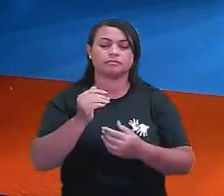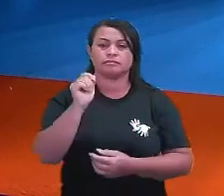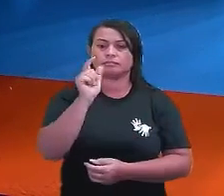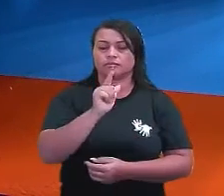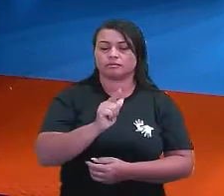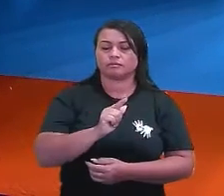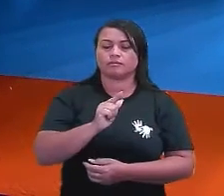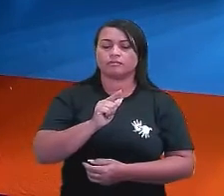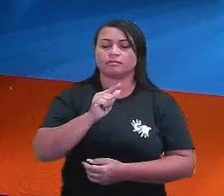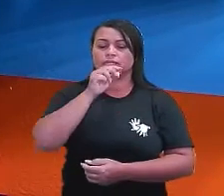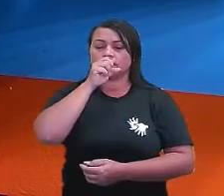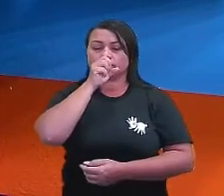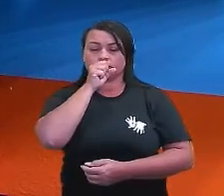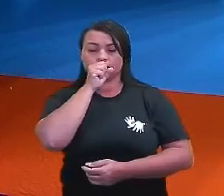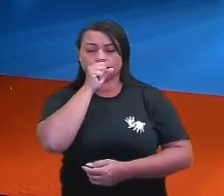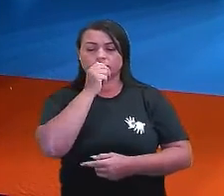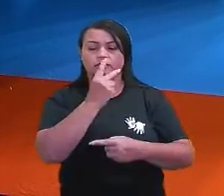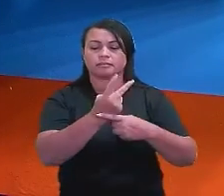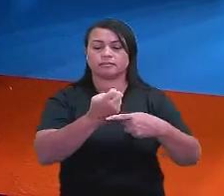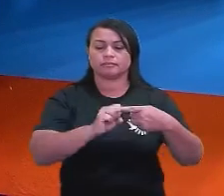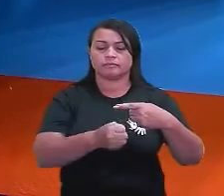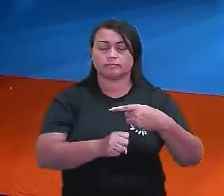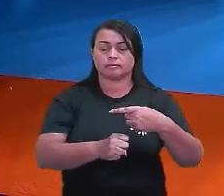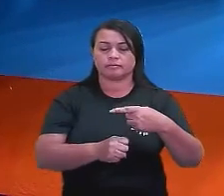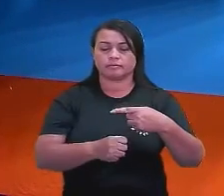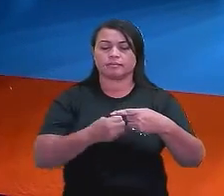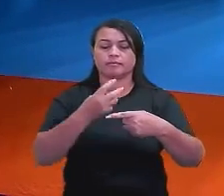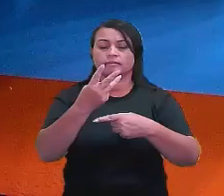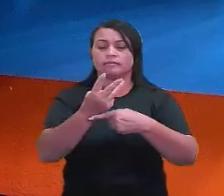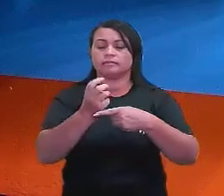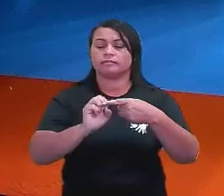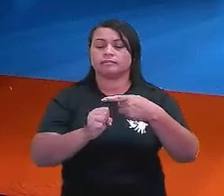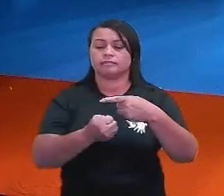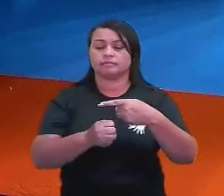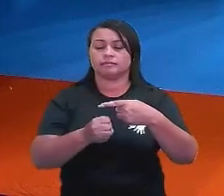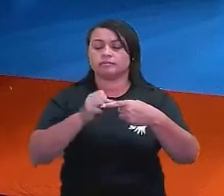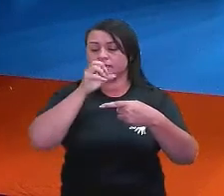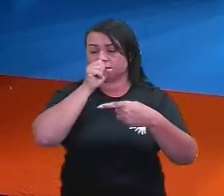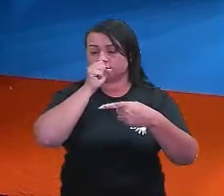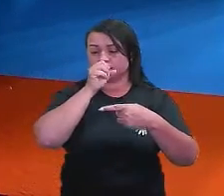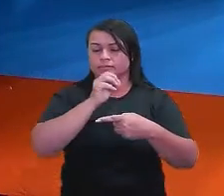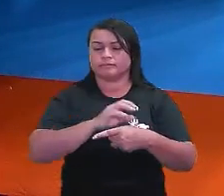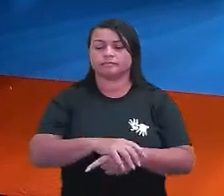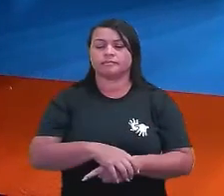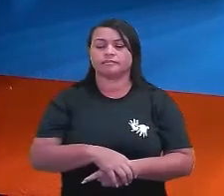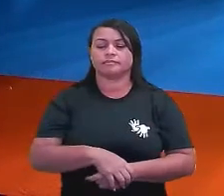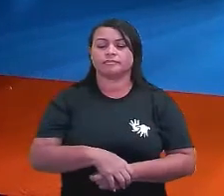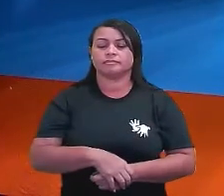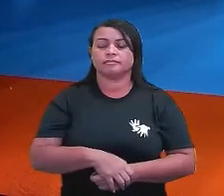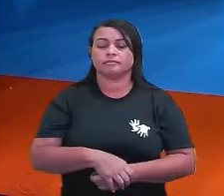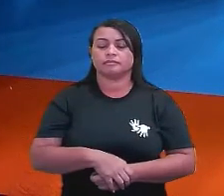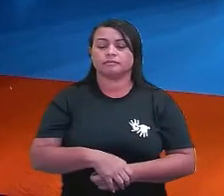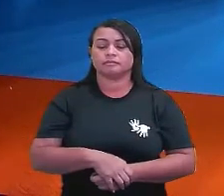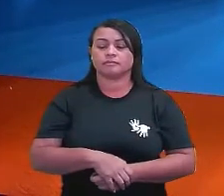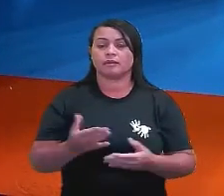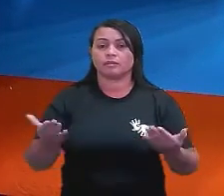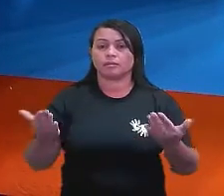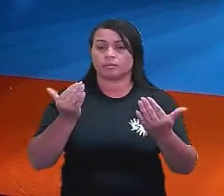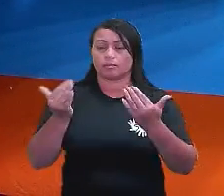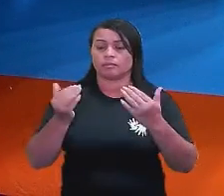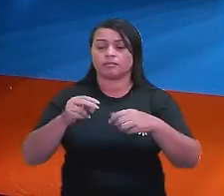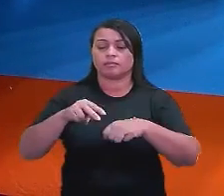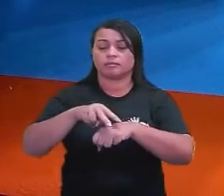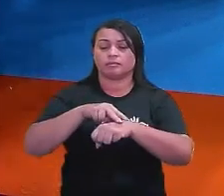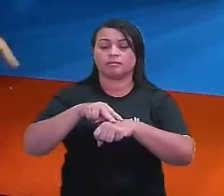com o laranja. 2/8 e o laranja, 3/8. E aqui eu vou fazer a comparação